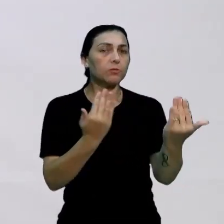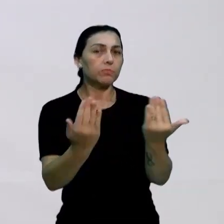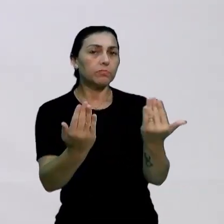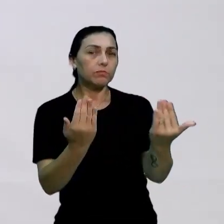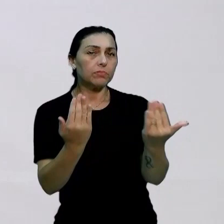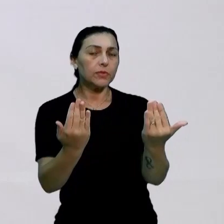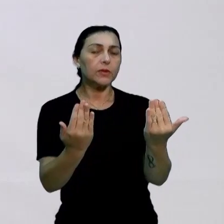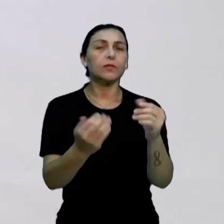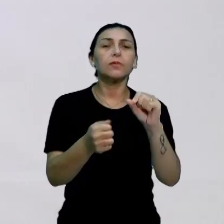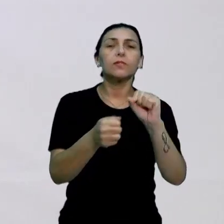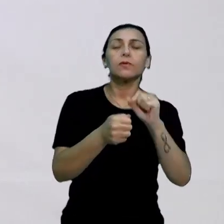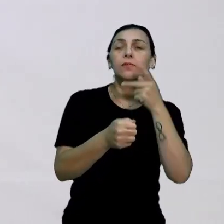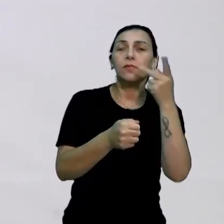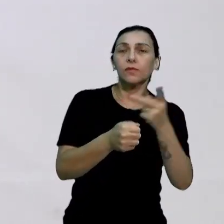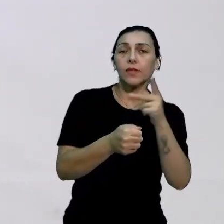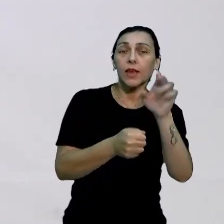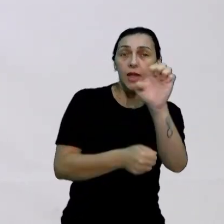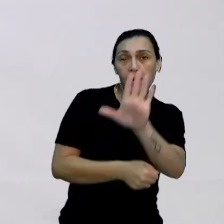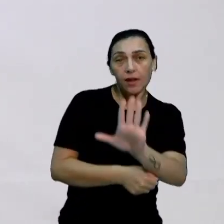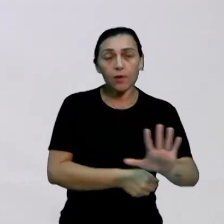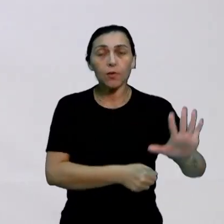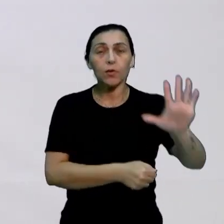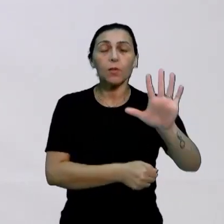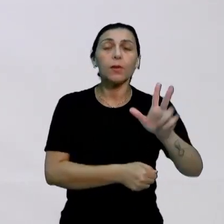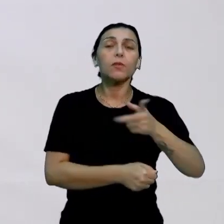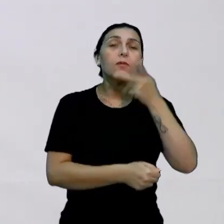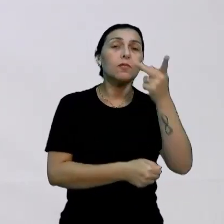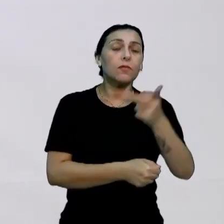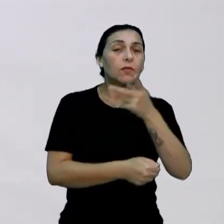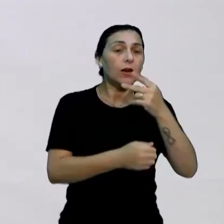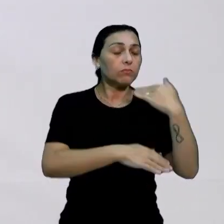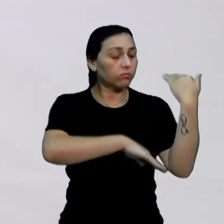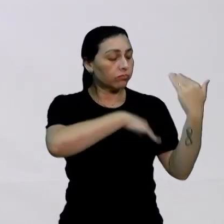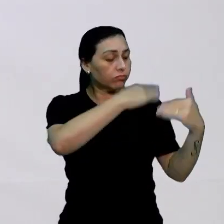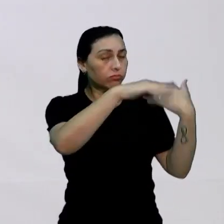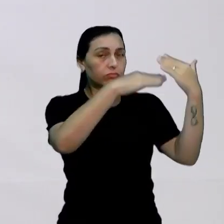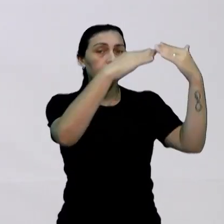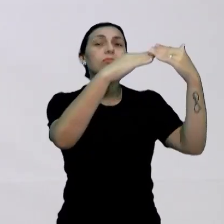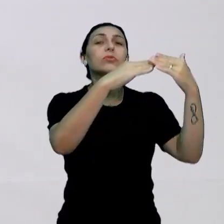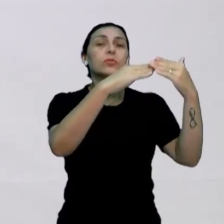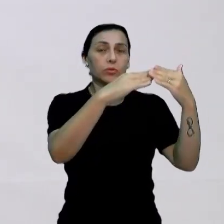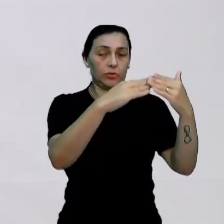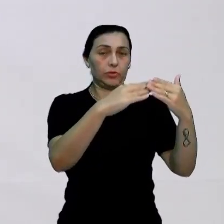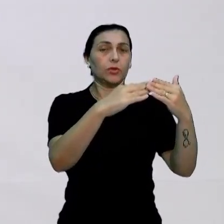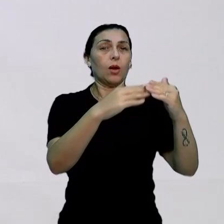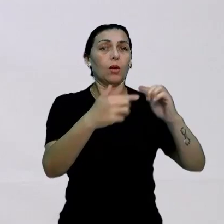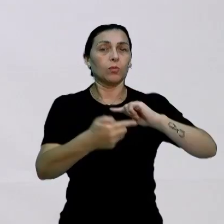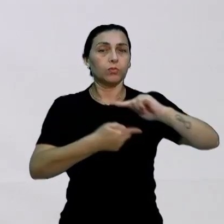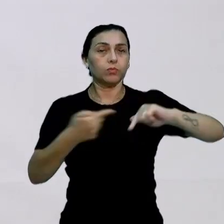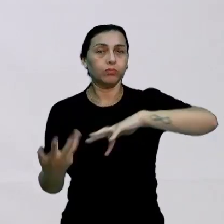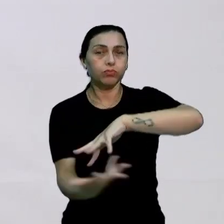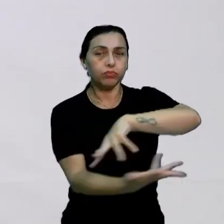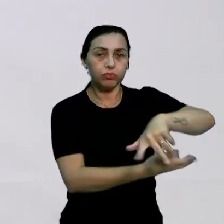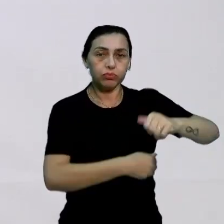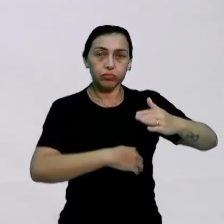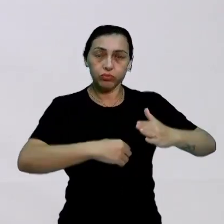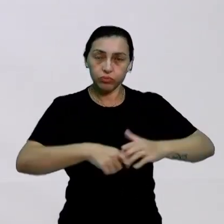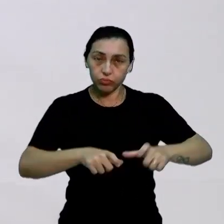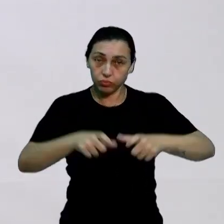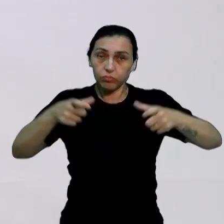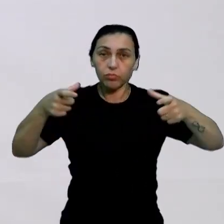porque quando a gente fala de Europa, a gente fala de um desenvolvimento, de um processo de globalização muito maior do que